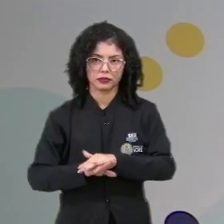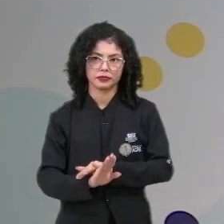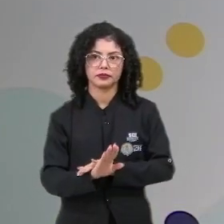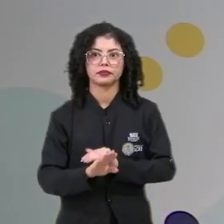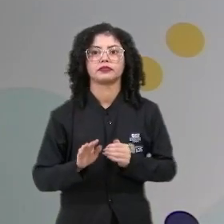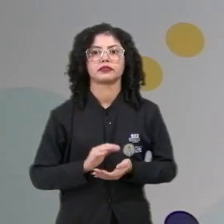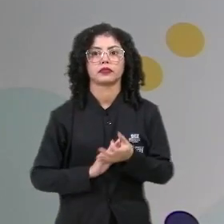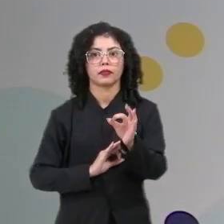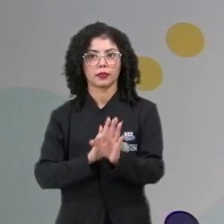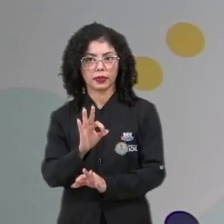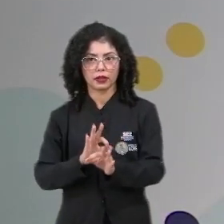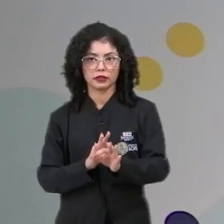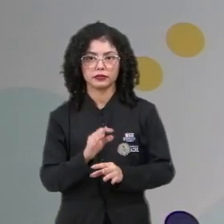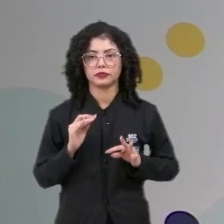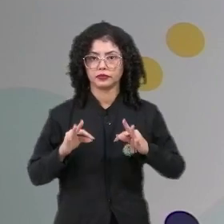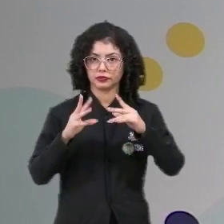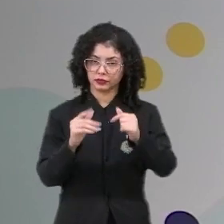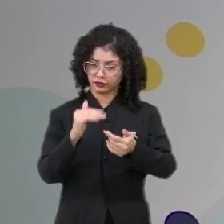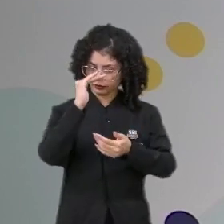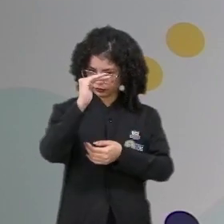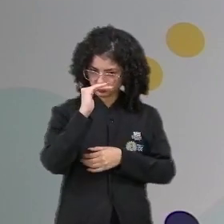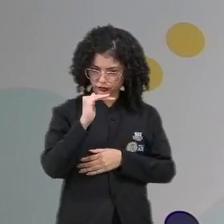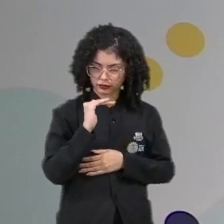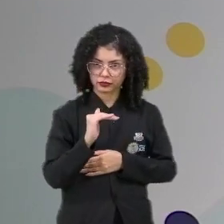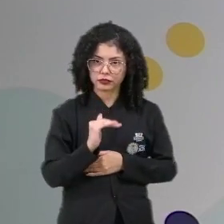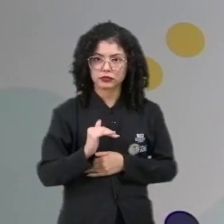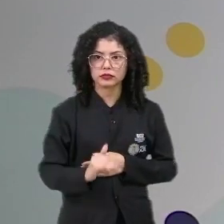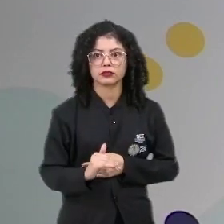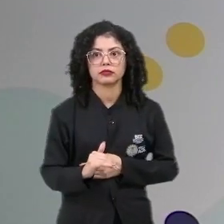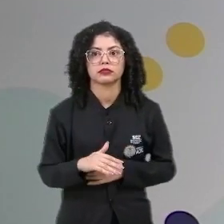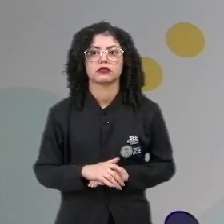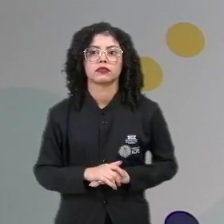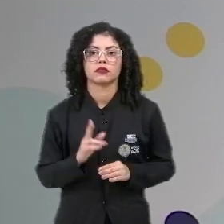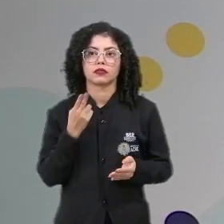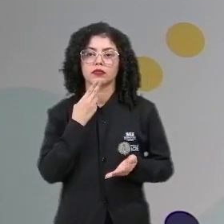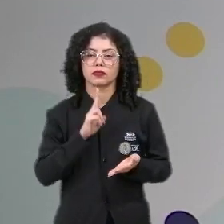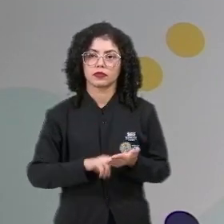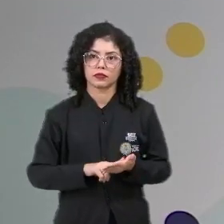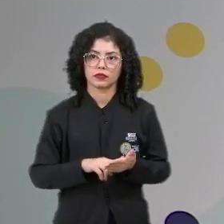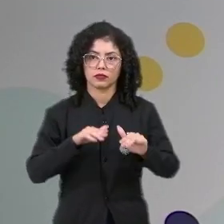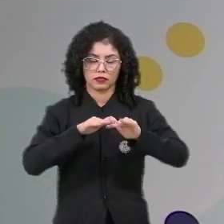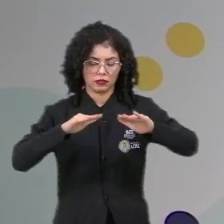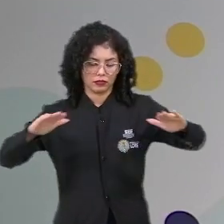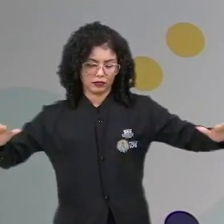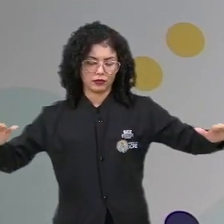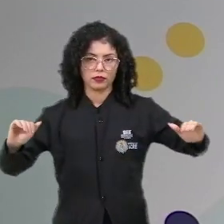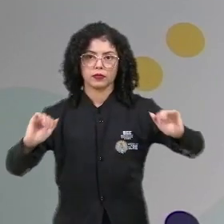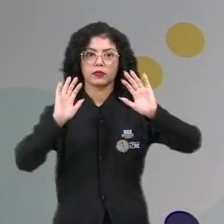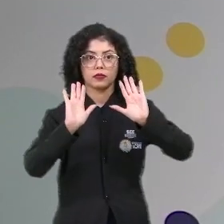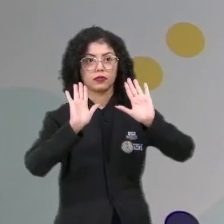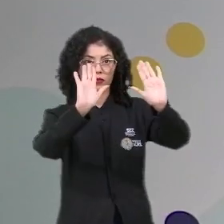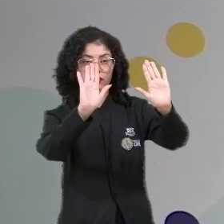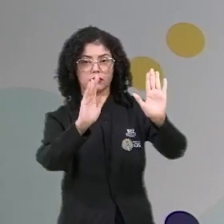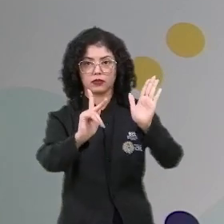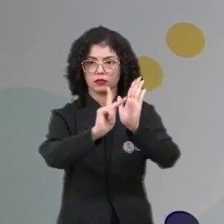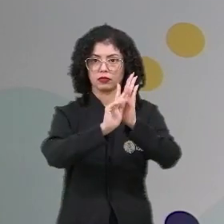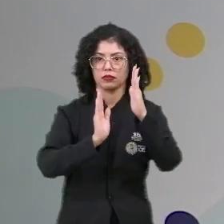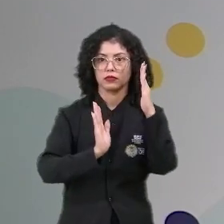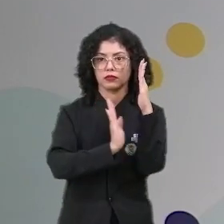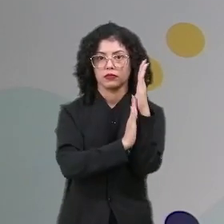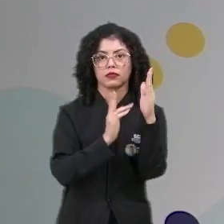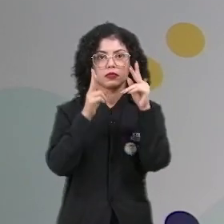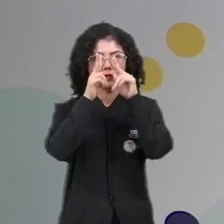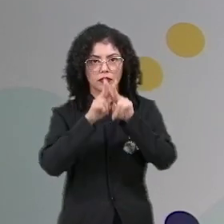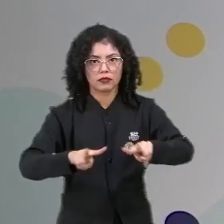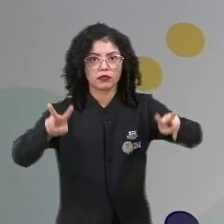tá? Organizavam todas essas cartas ou na mesa ou na parede, para melhor